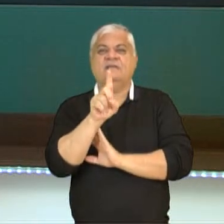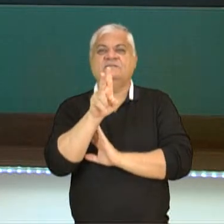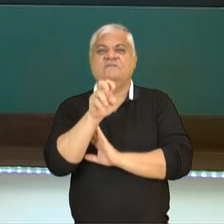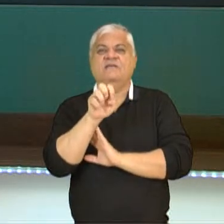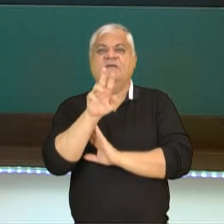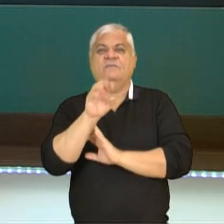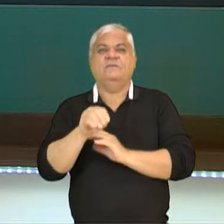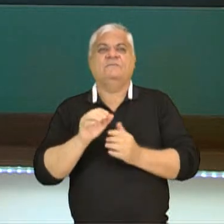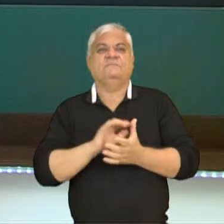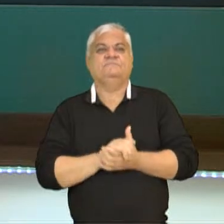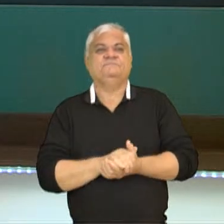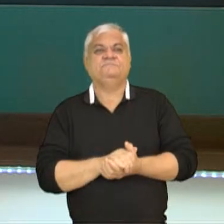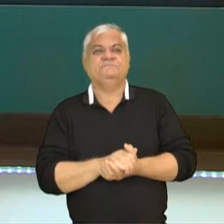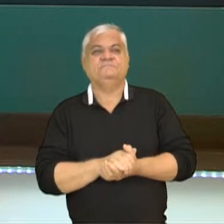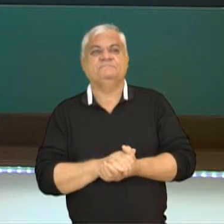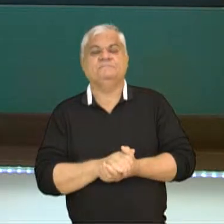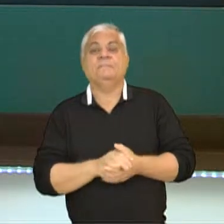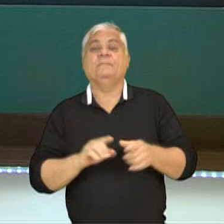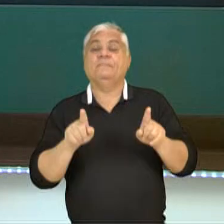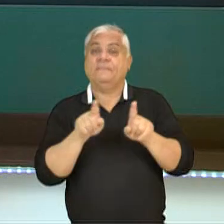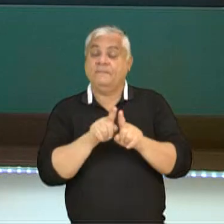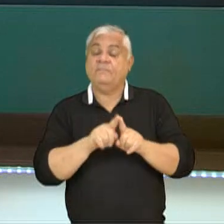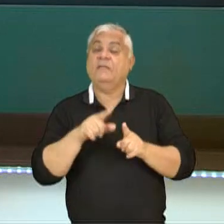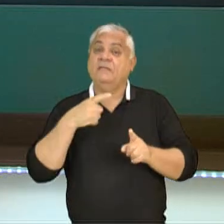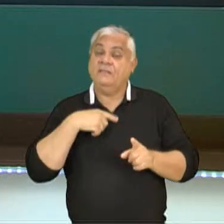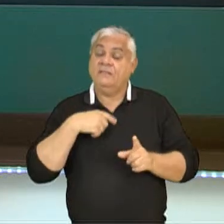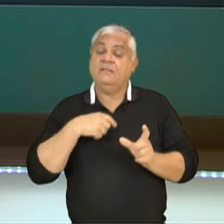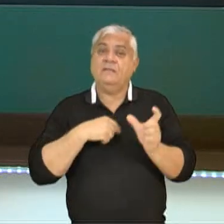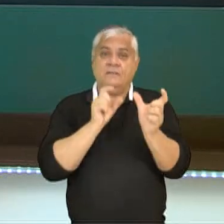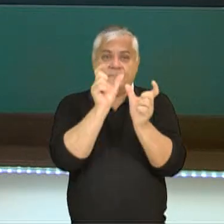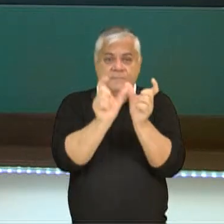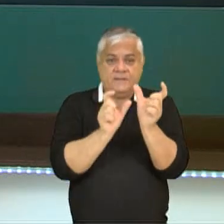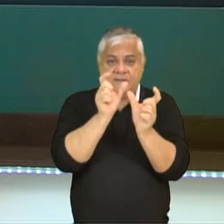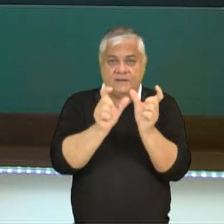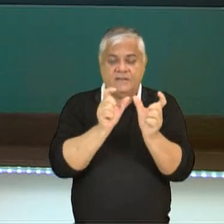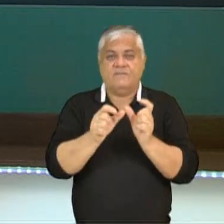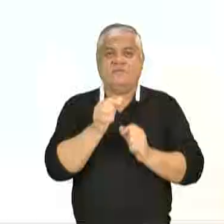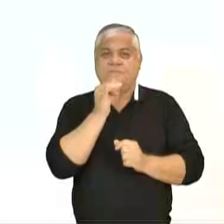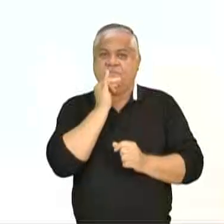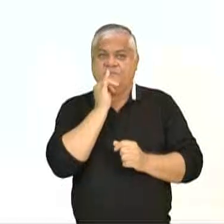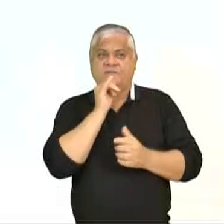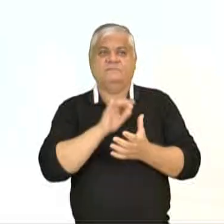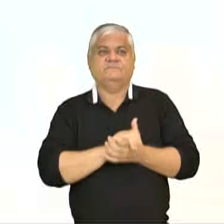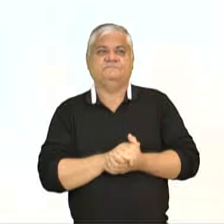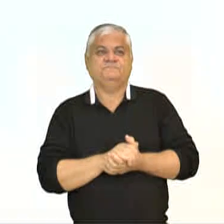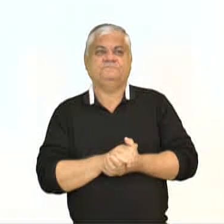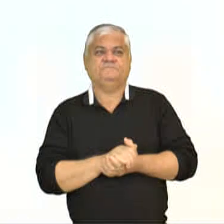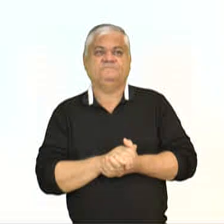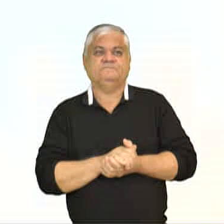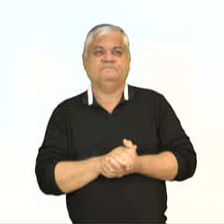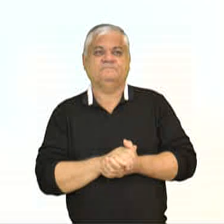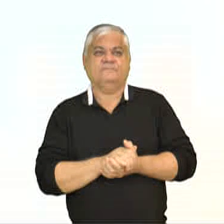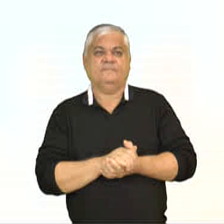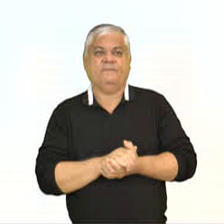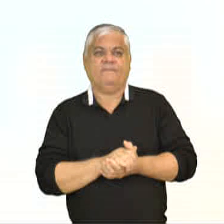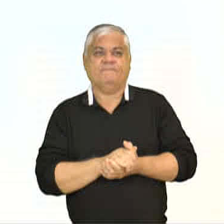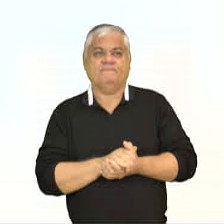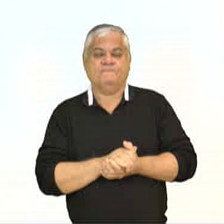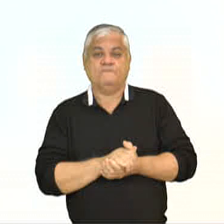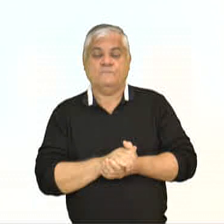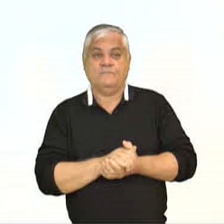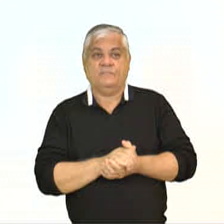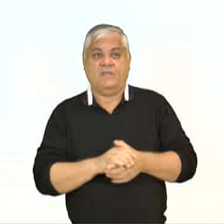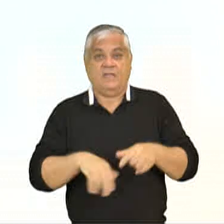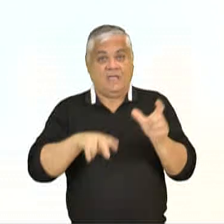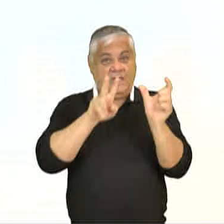de um contexto. Também a gente tem as locuções adverbiais, leiam aqui comigo. Então nós temos aqui que advérbios e